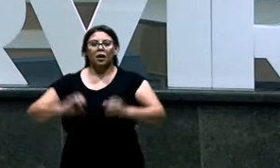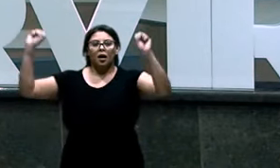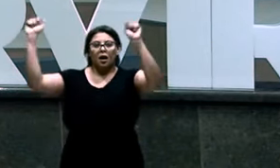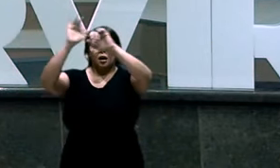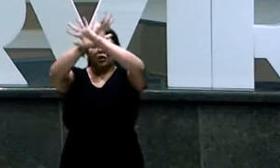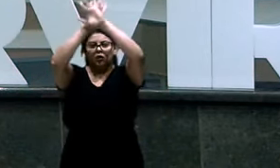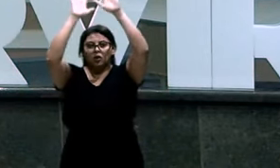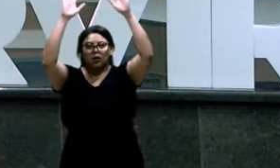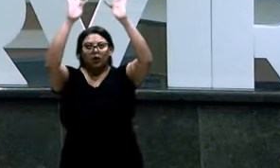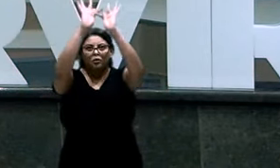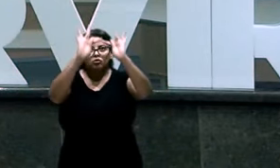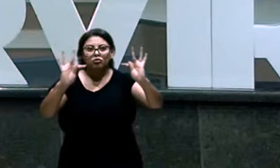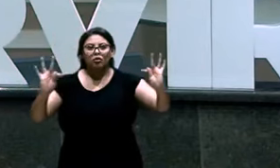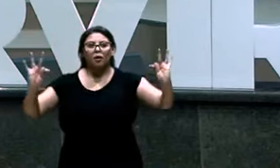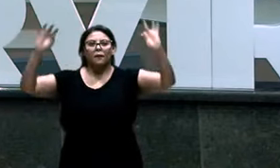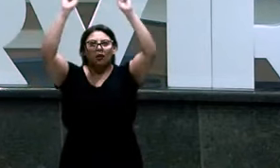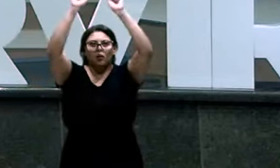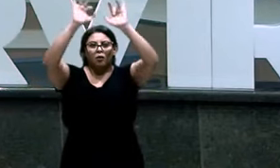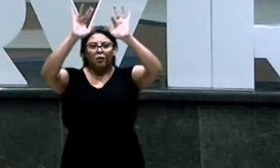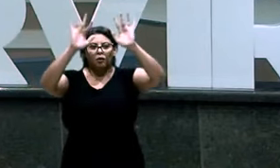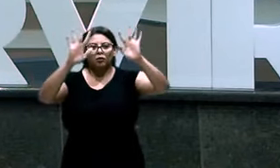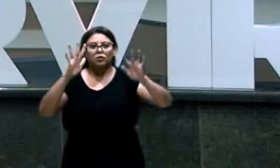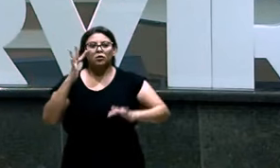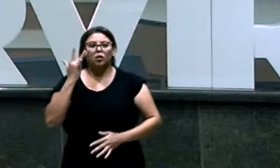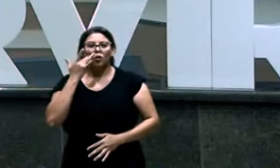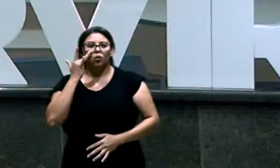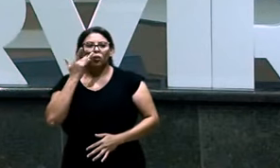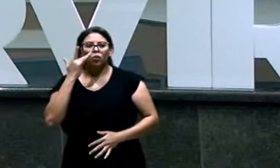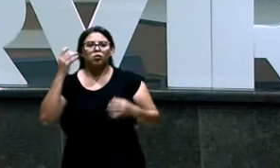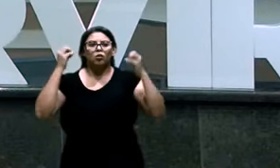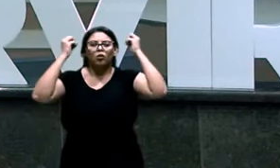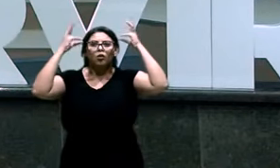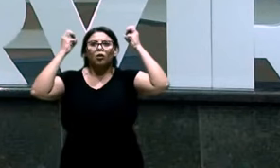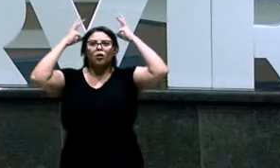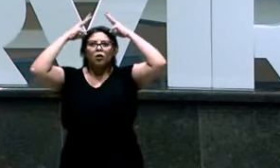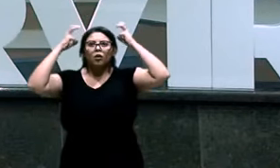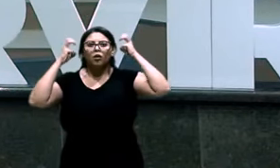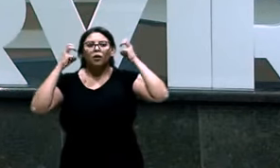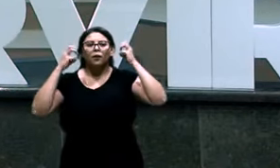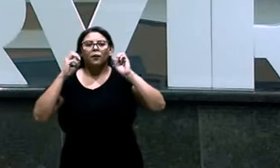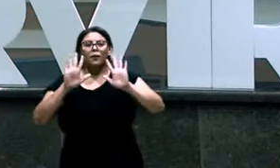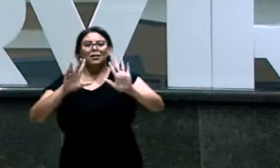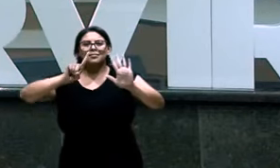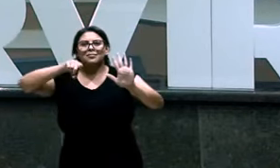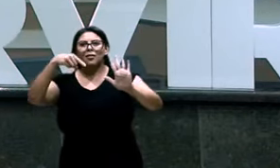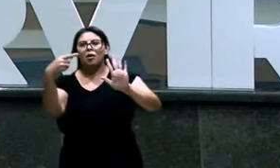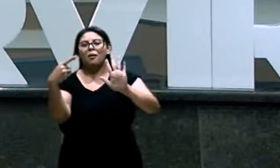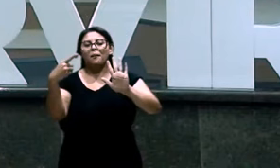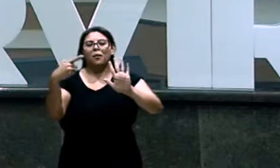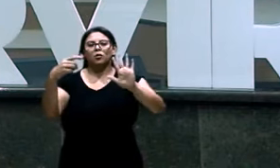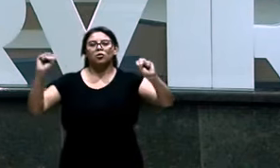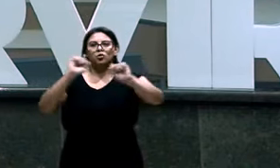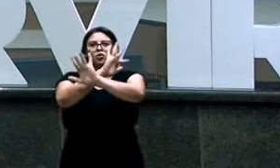tabernáculo, mas ia embora. Ela até desceu em Moisés e resplandeceu em teu rosto. Mas